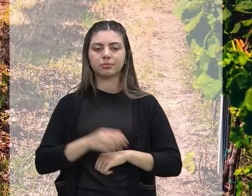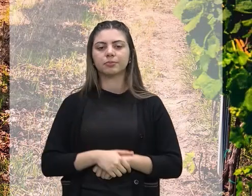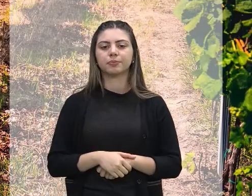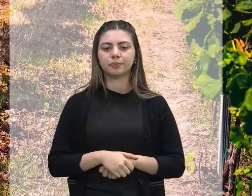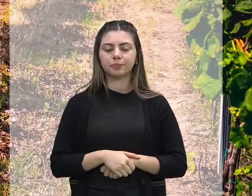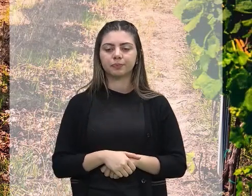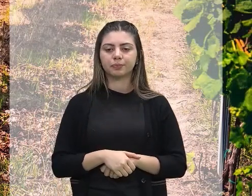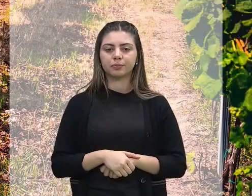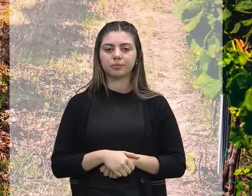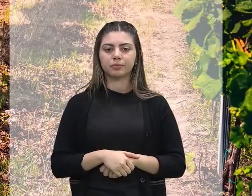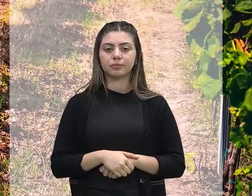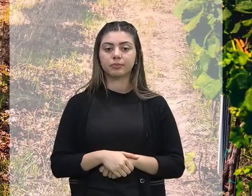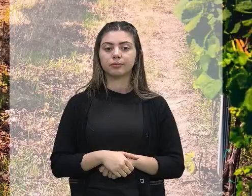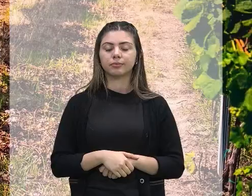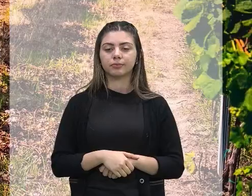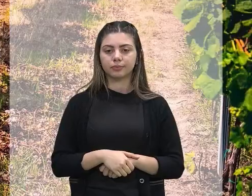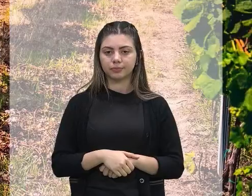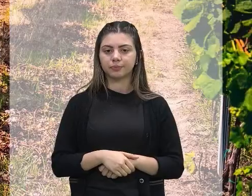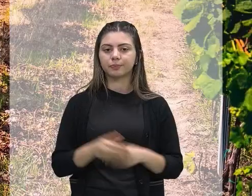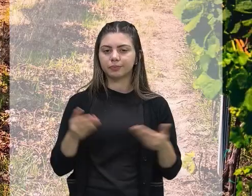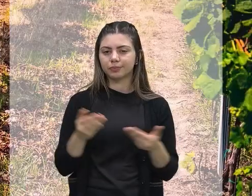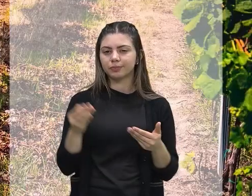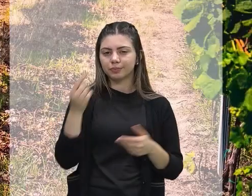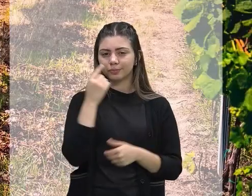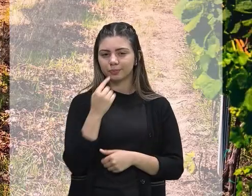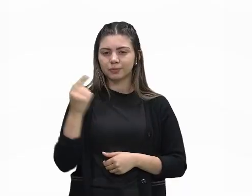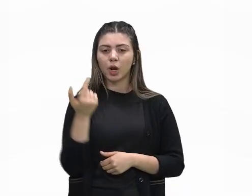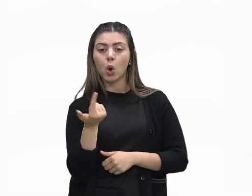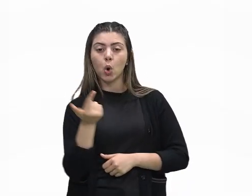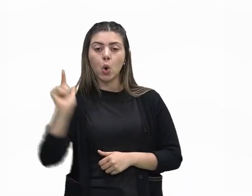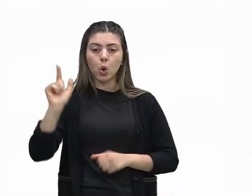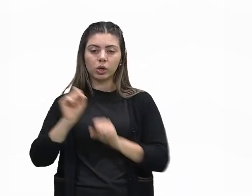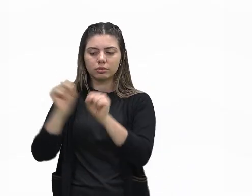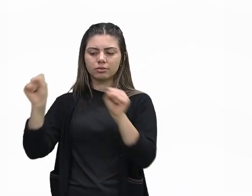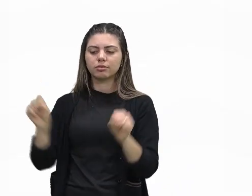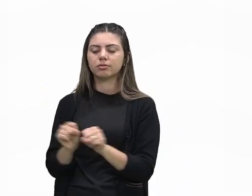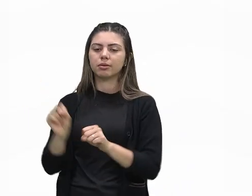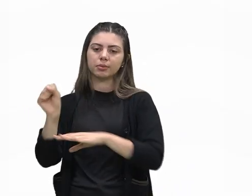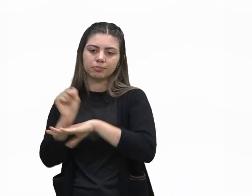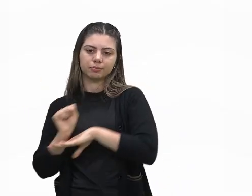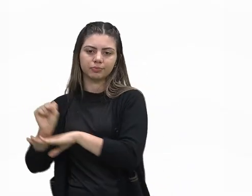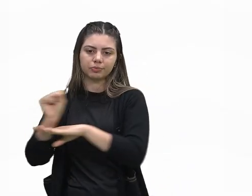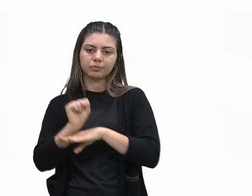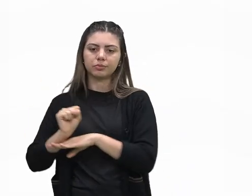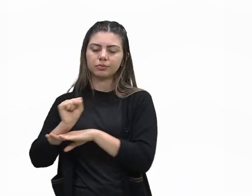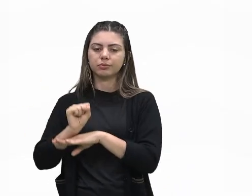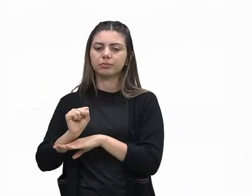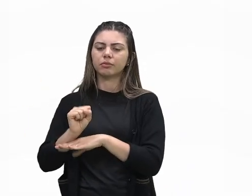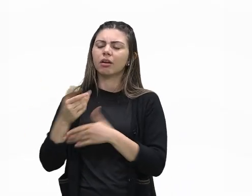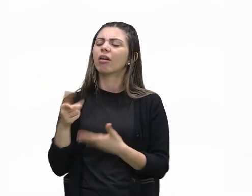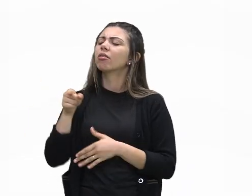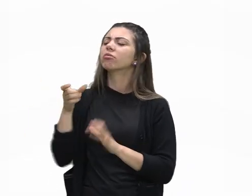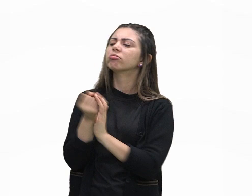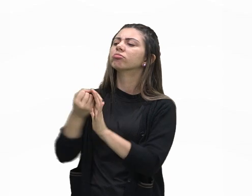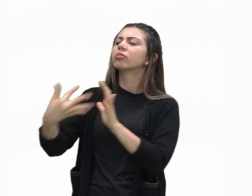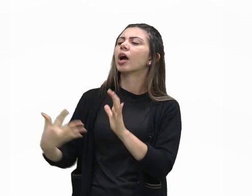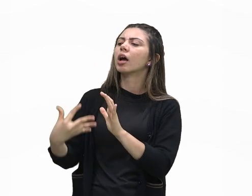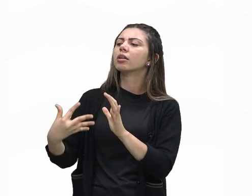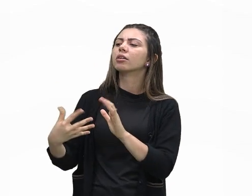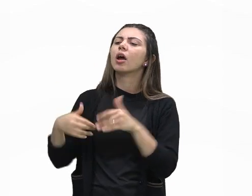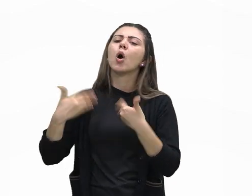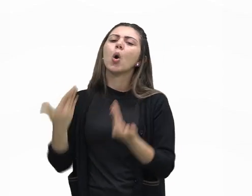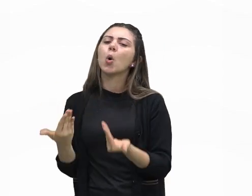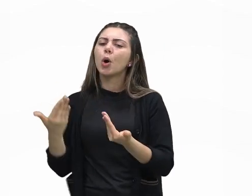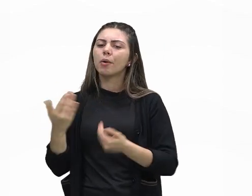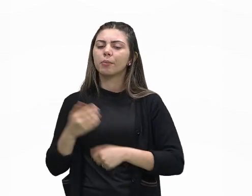Agora, vamos dar um salto agora e comparar com o socialismo. Então, quais são as principais características do